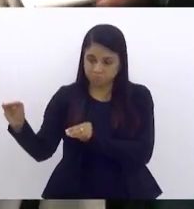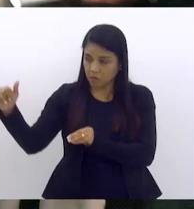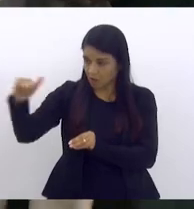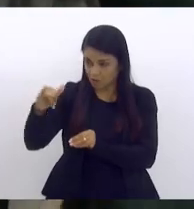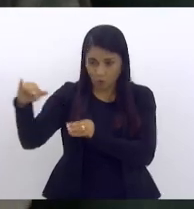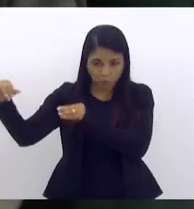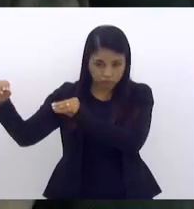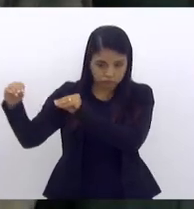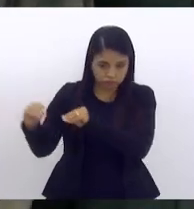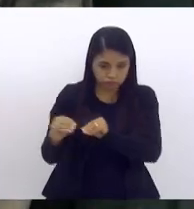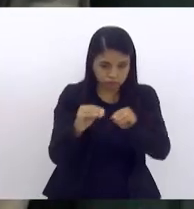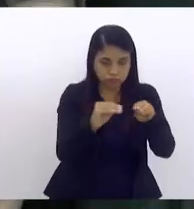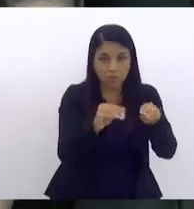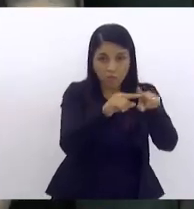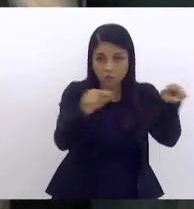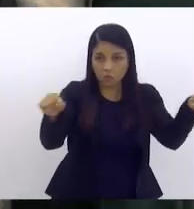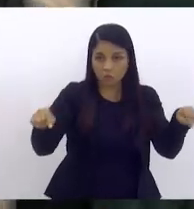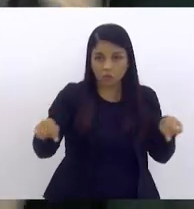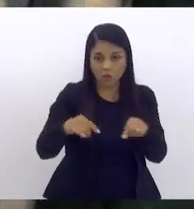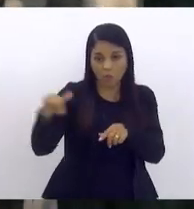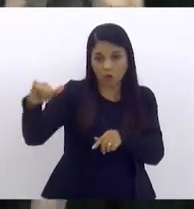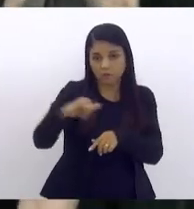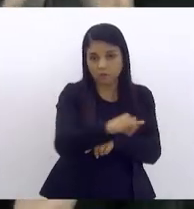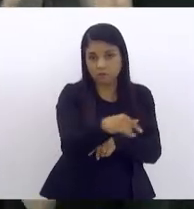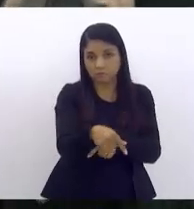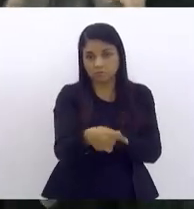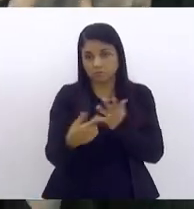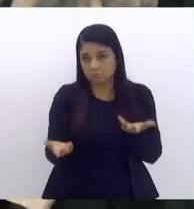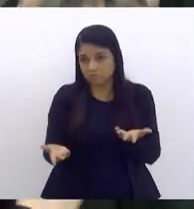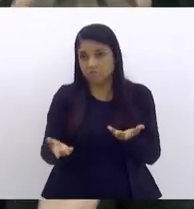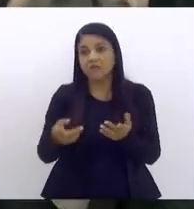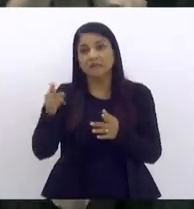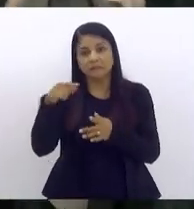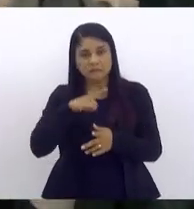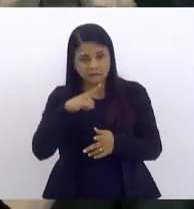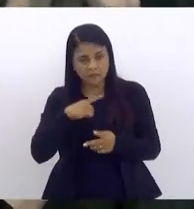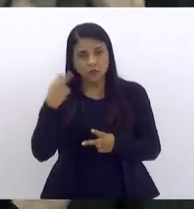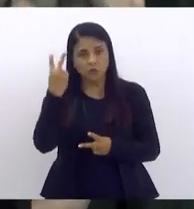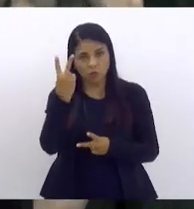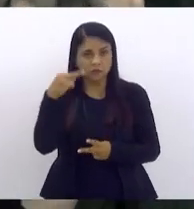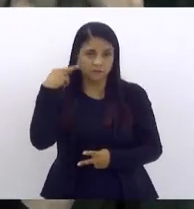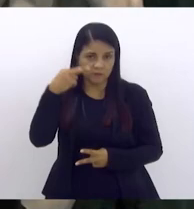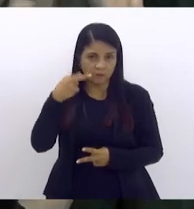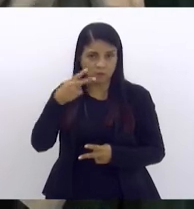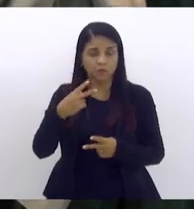dois vereadores que fiscalizam o prefeito, que fazem um trabalho,